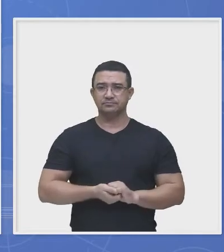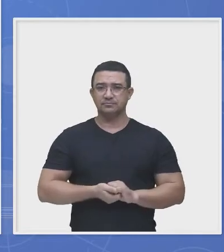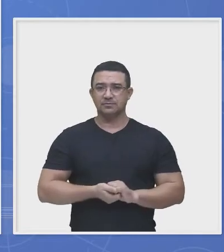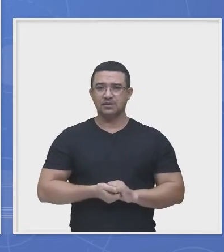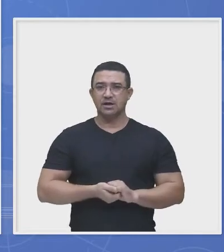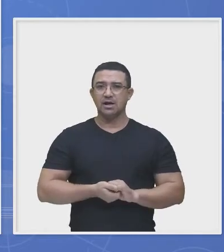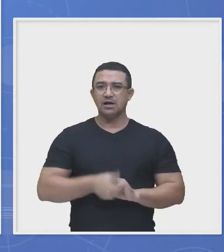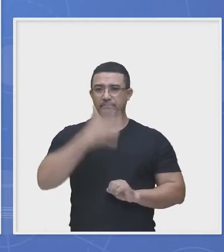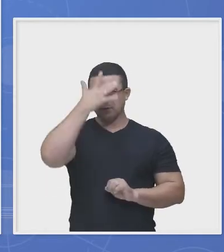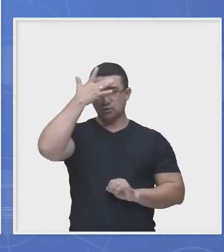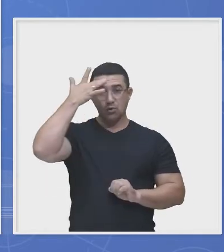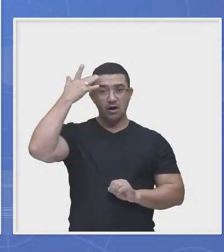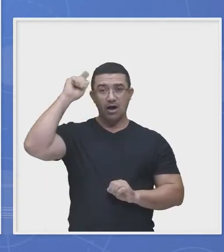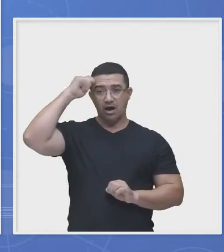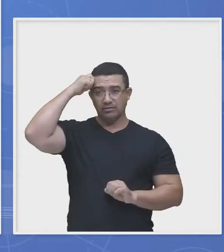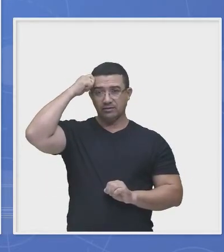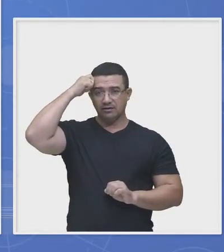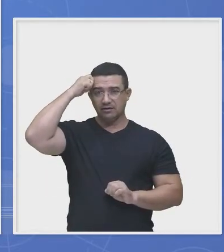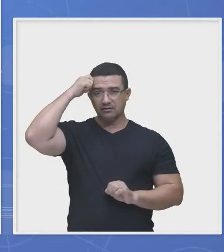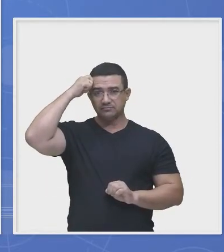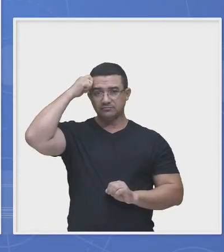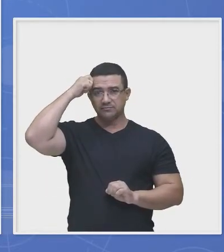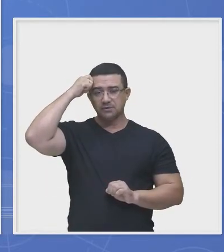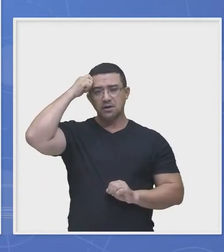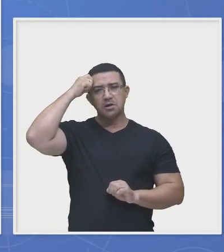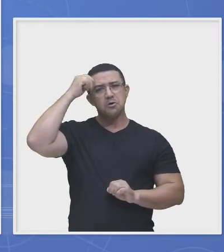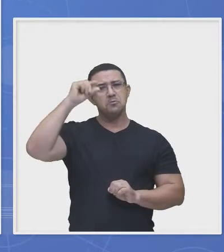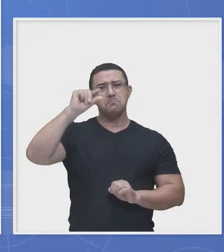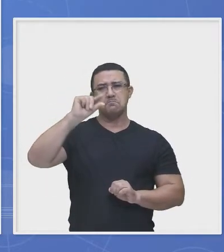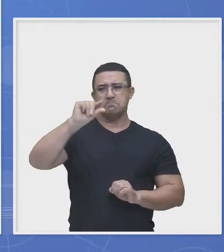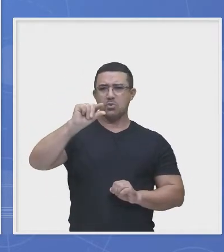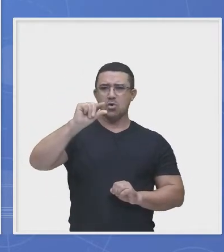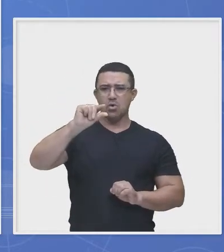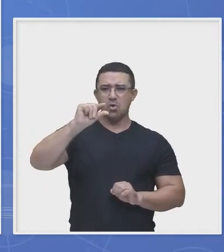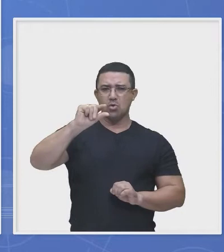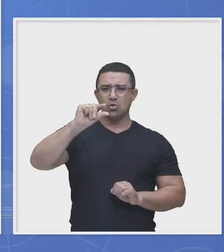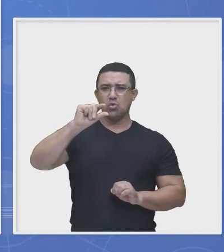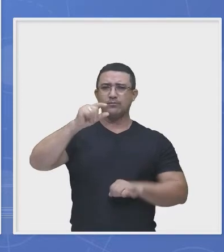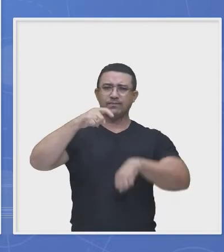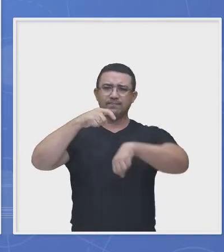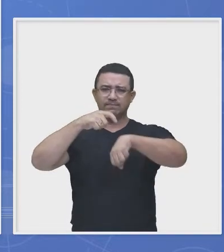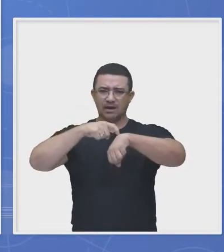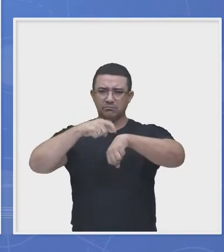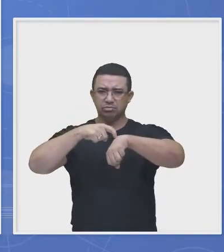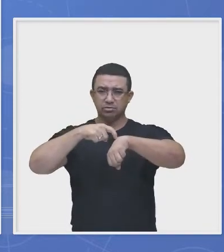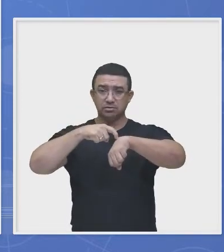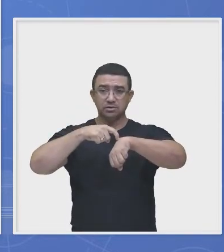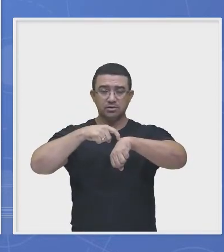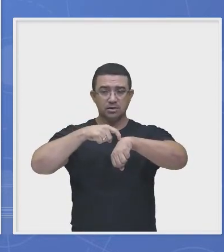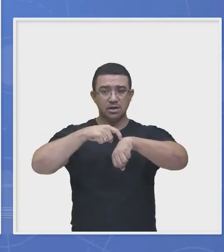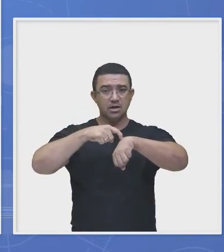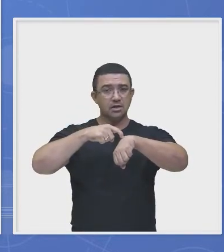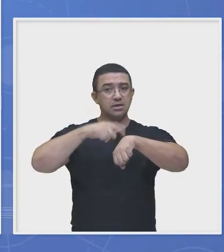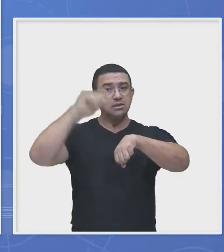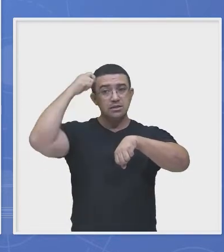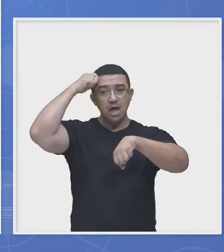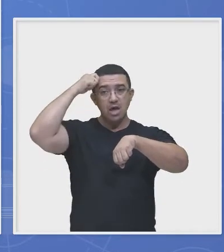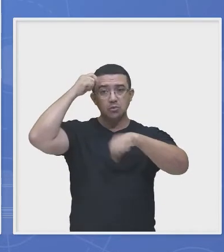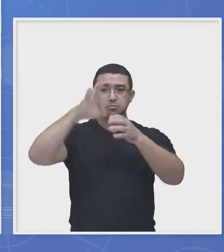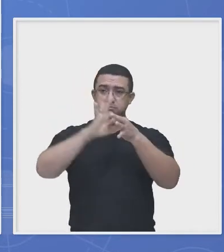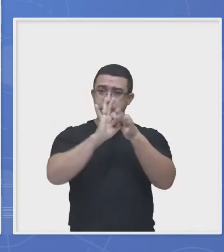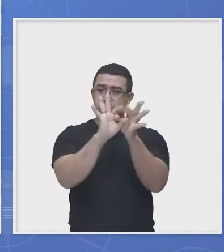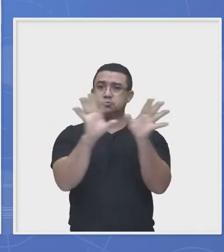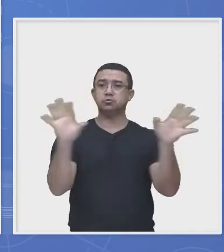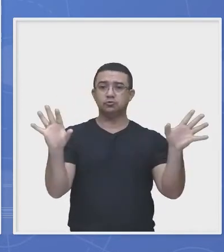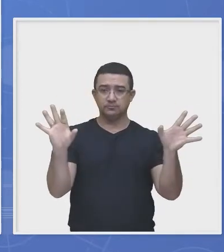dos negros. Percebo que havia pouco tempo em que eles haviam sido libertos, né? Ocorreu a abolição da